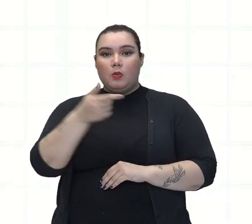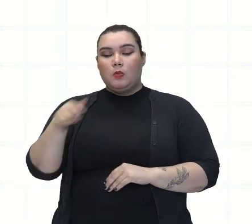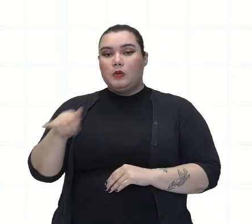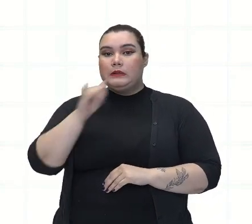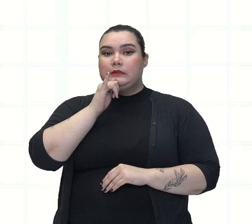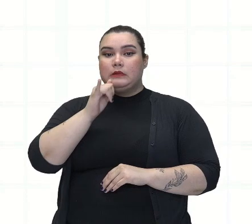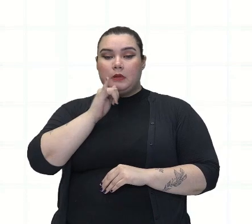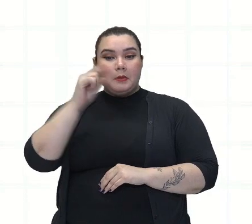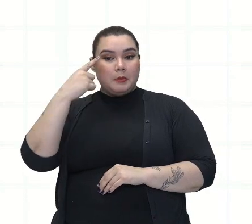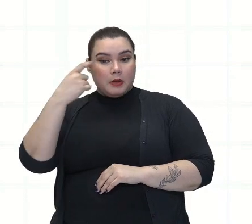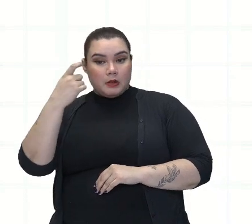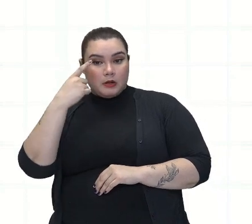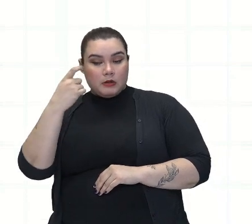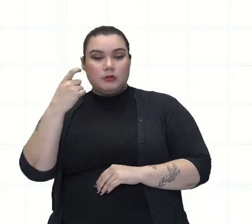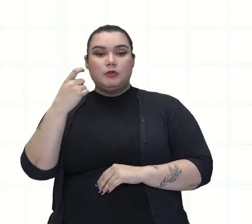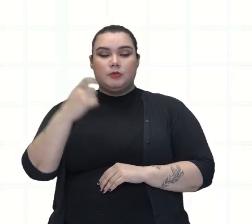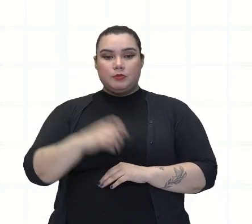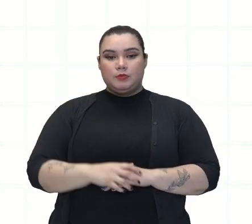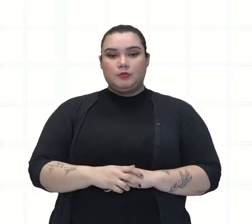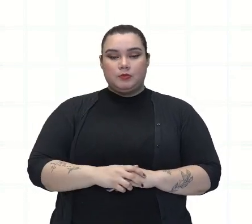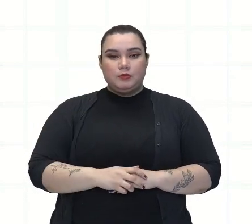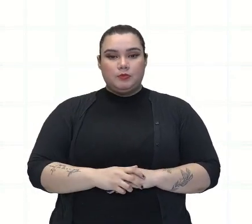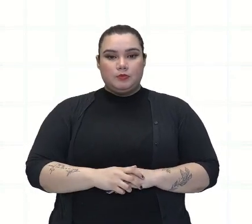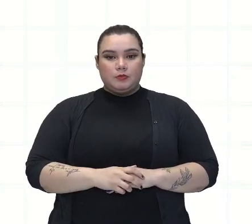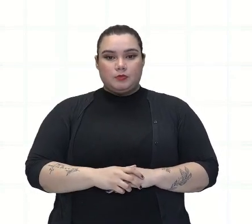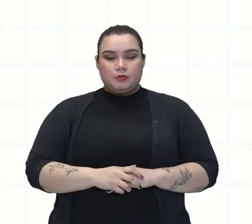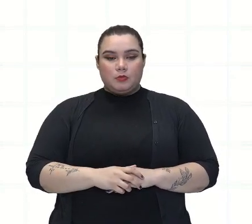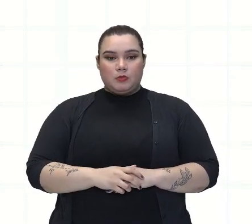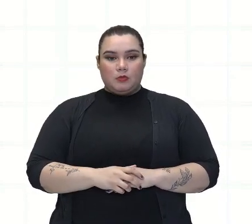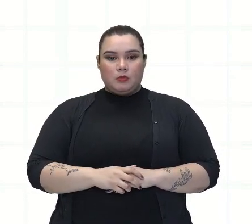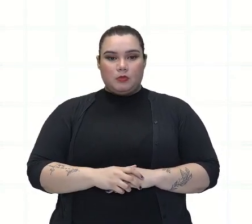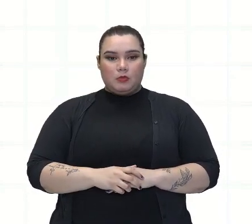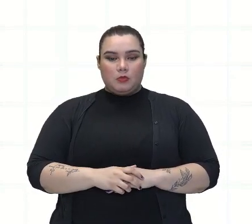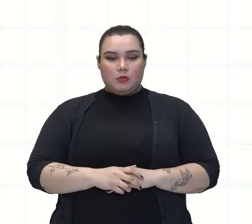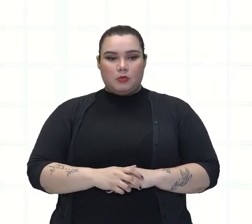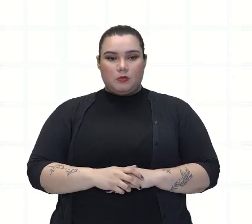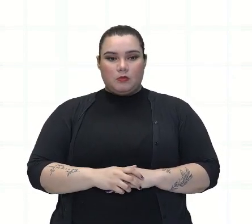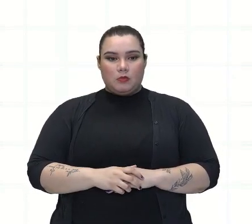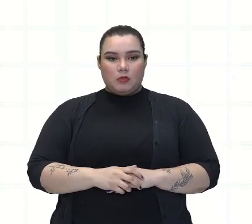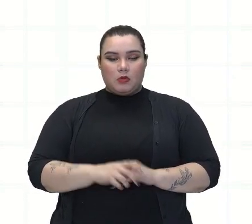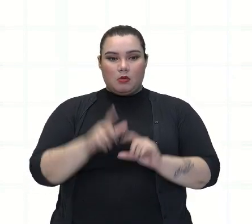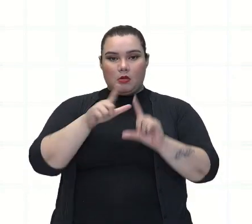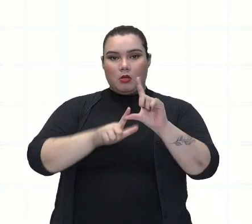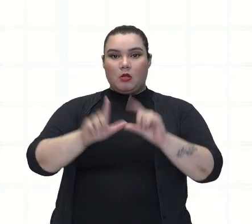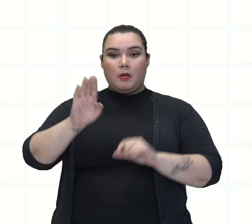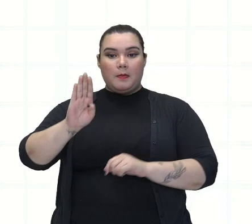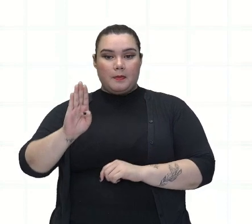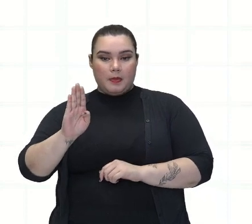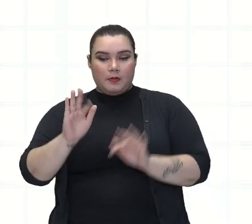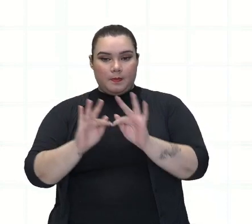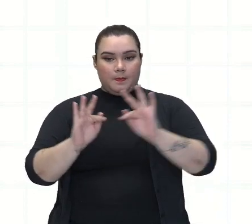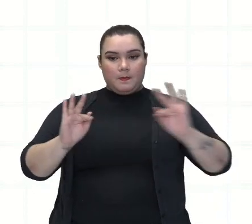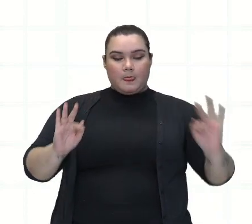bem interessante. Deixa eu colocar aqui a letra B.